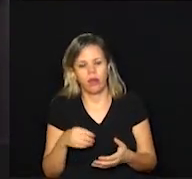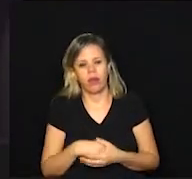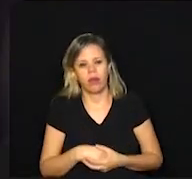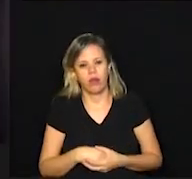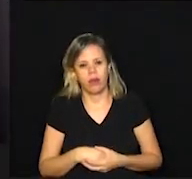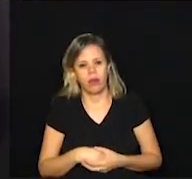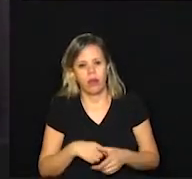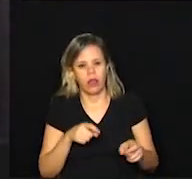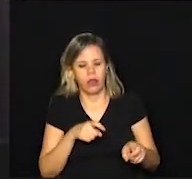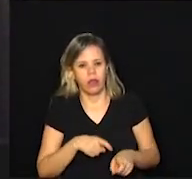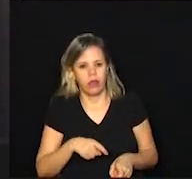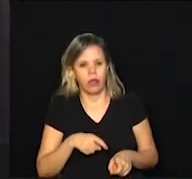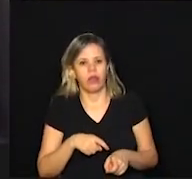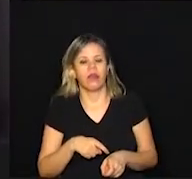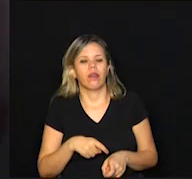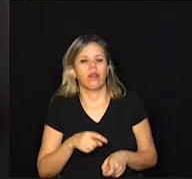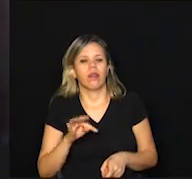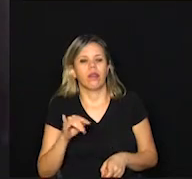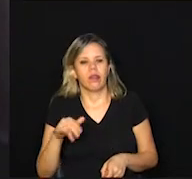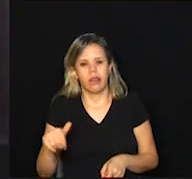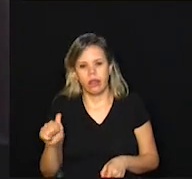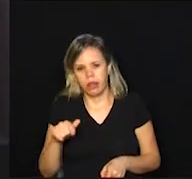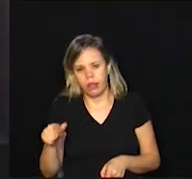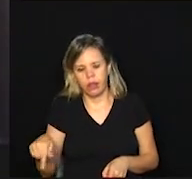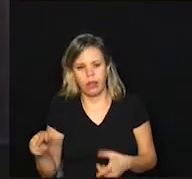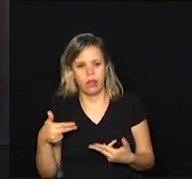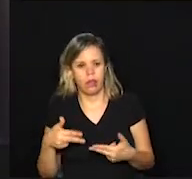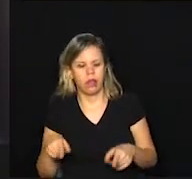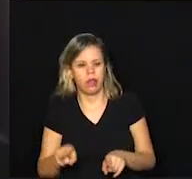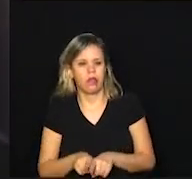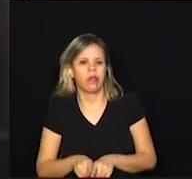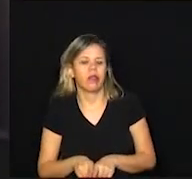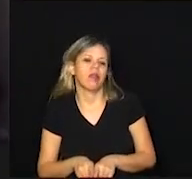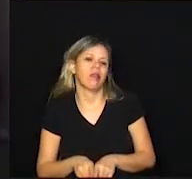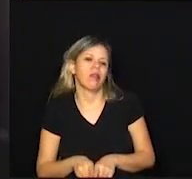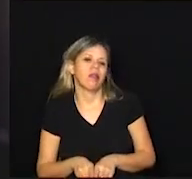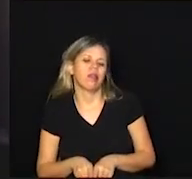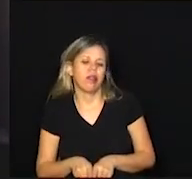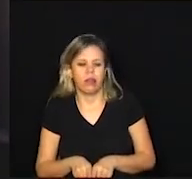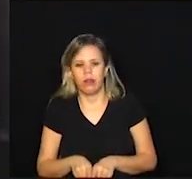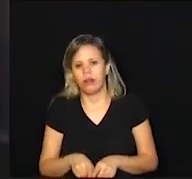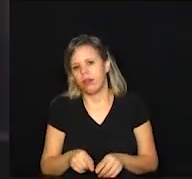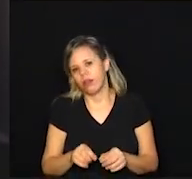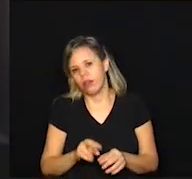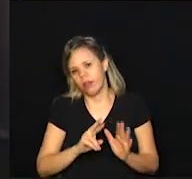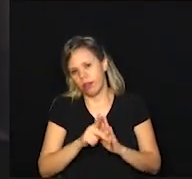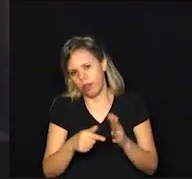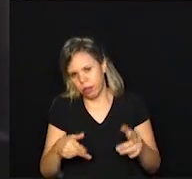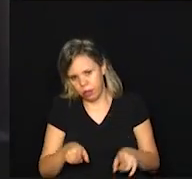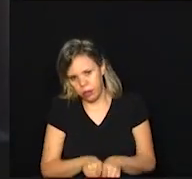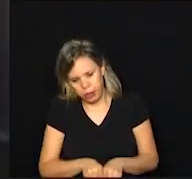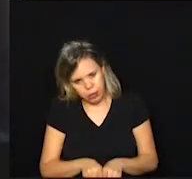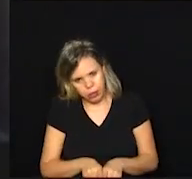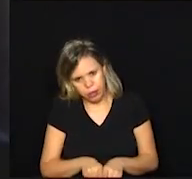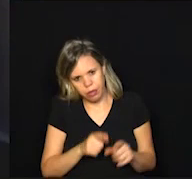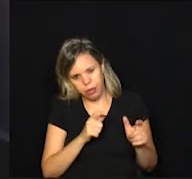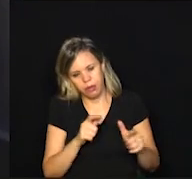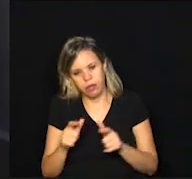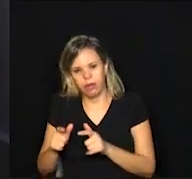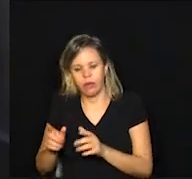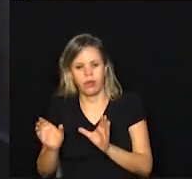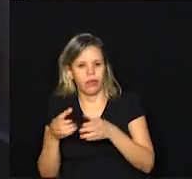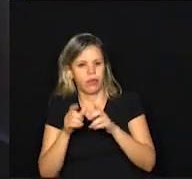Fazenda Roseira Tainã e baú tenho do cumbu sotaque casaram em uma série de de espaço